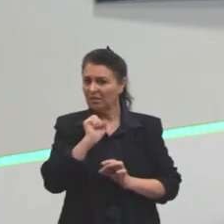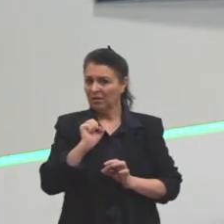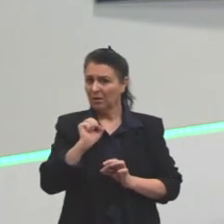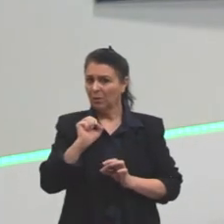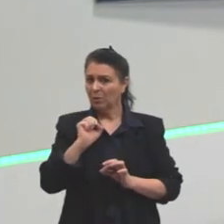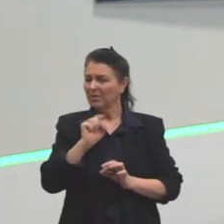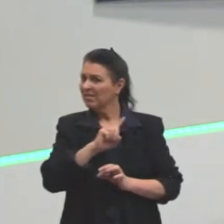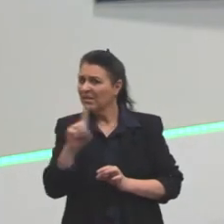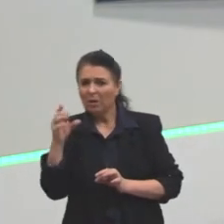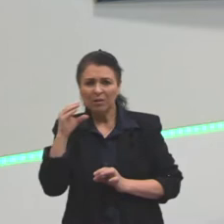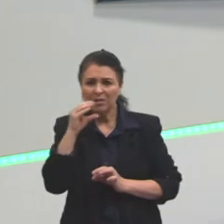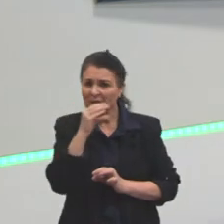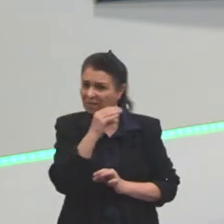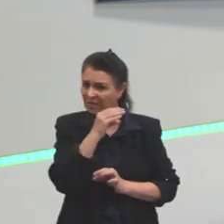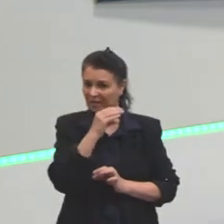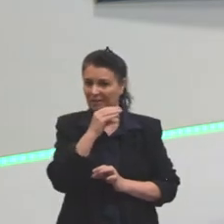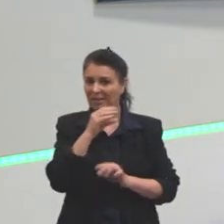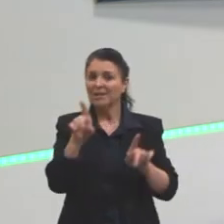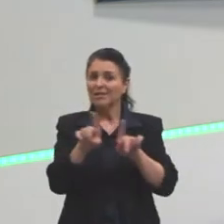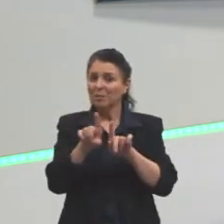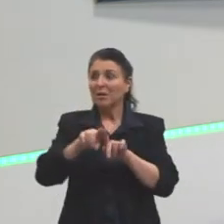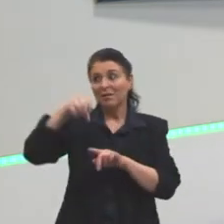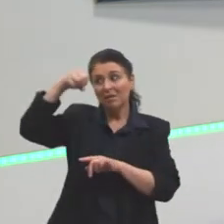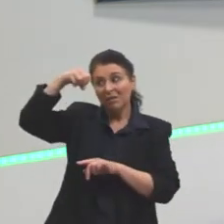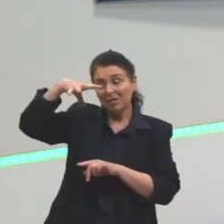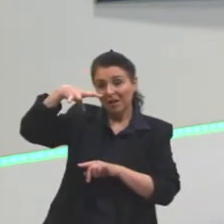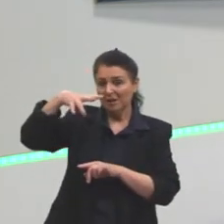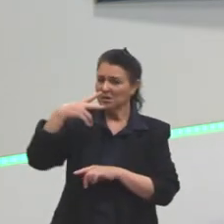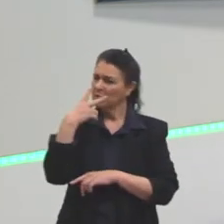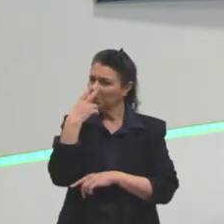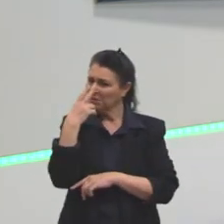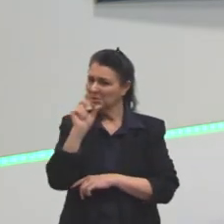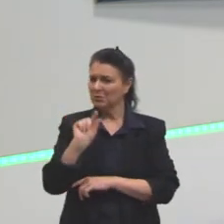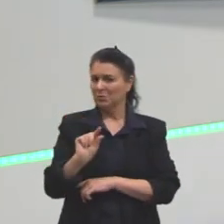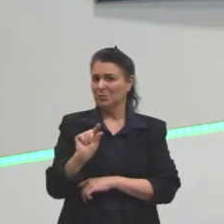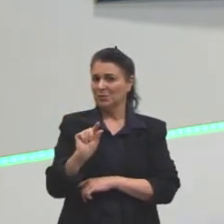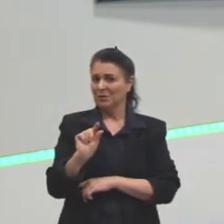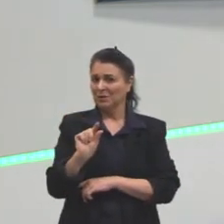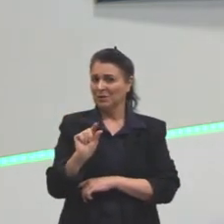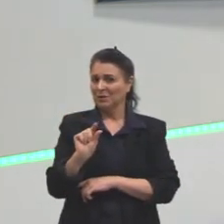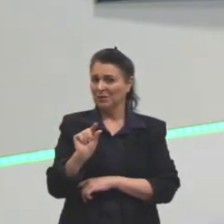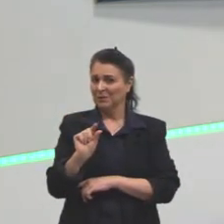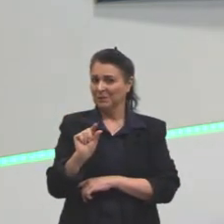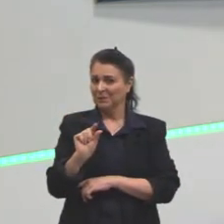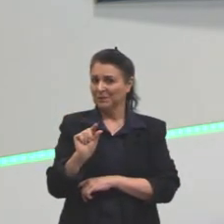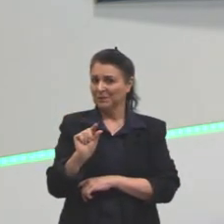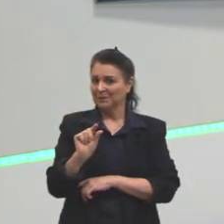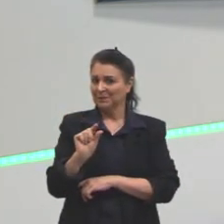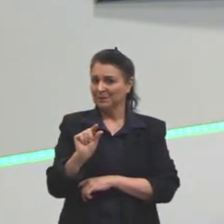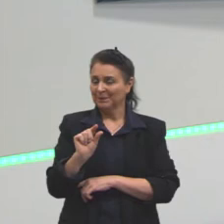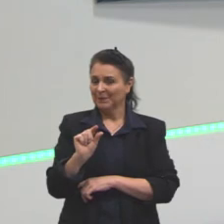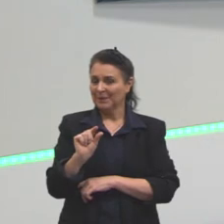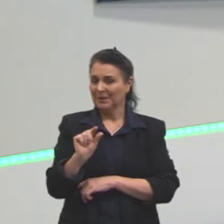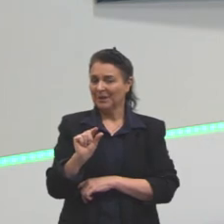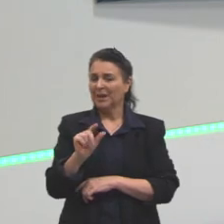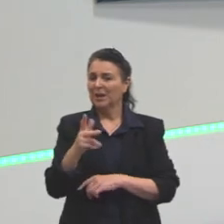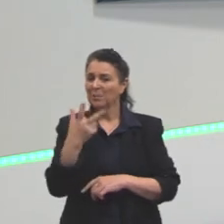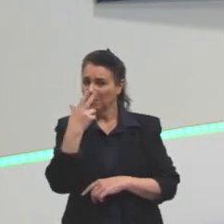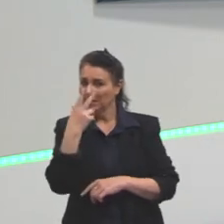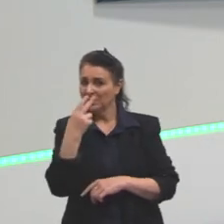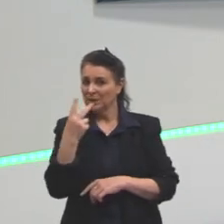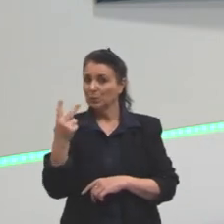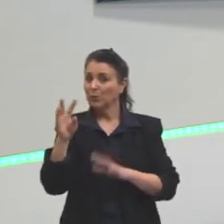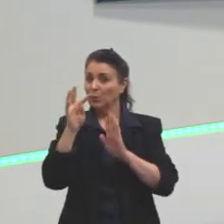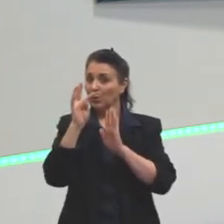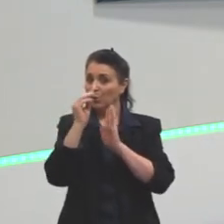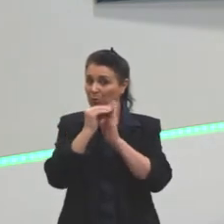condutores elétricos Então são bem parecidos tá a maiorias deles correspondem com os elétricos então